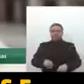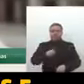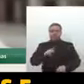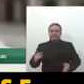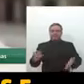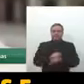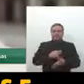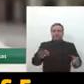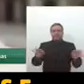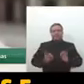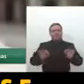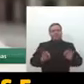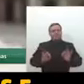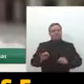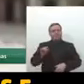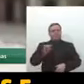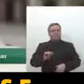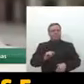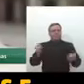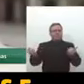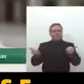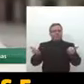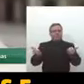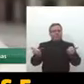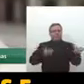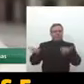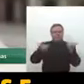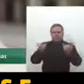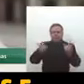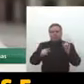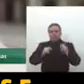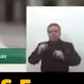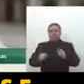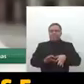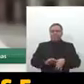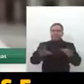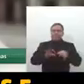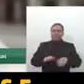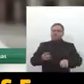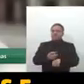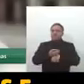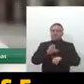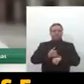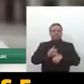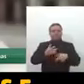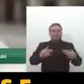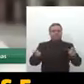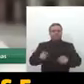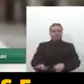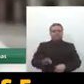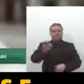acontecer. Eles ficam dizendo que estão liberando que os garimpeiros entrem, porque em breve virá